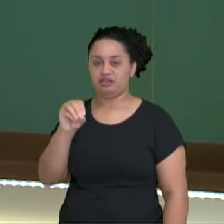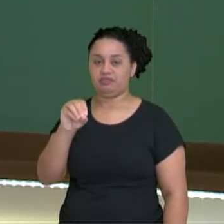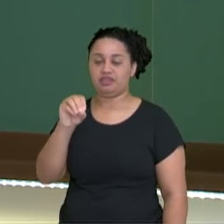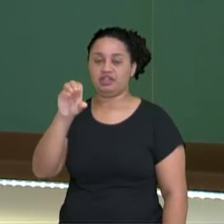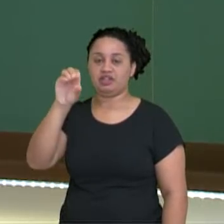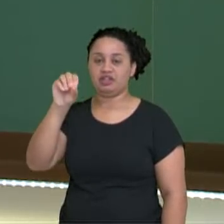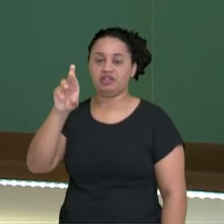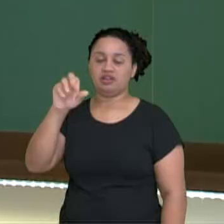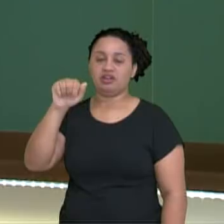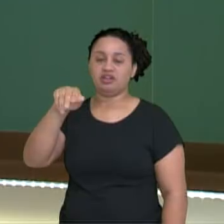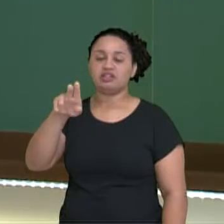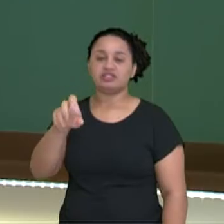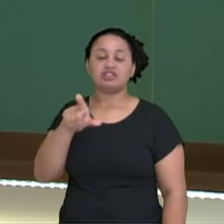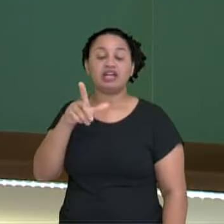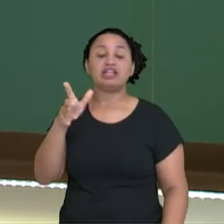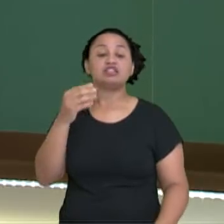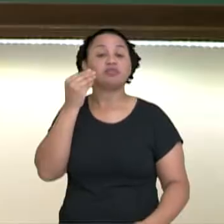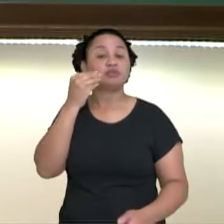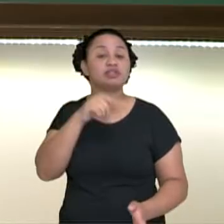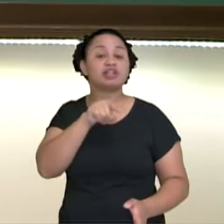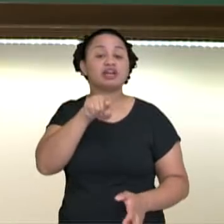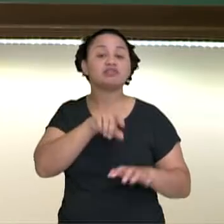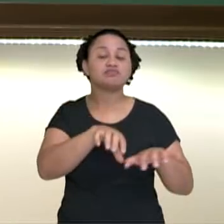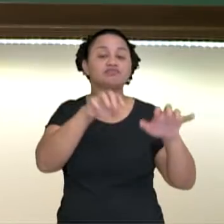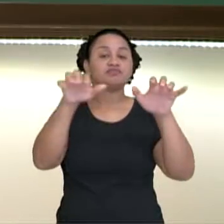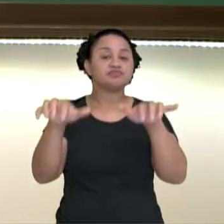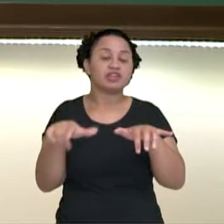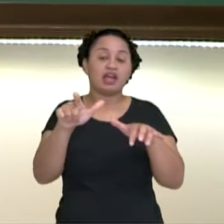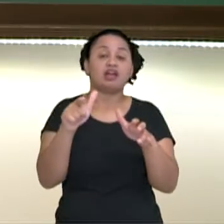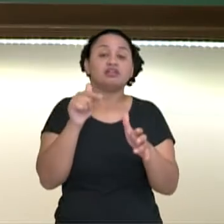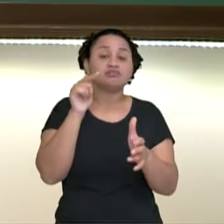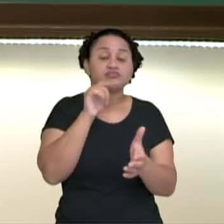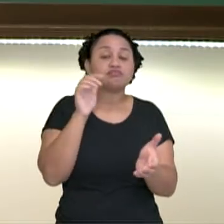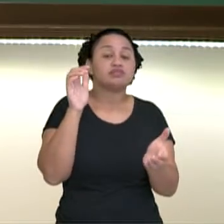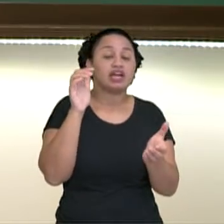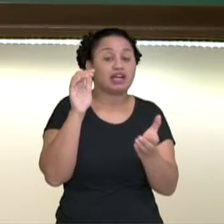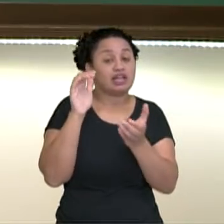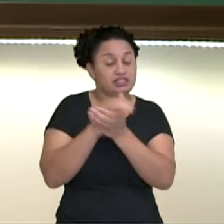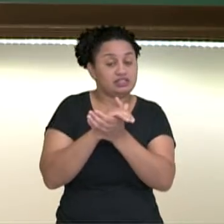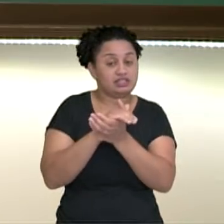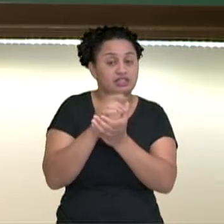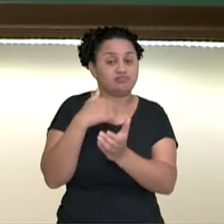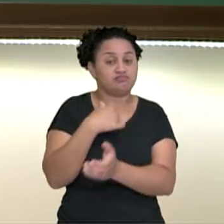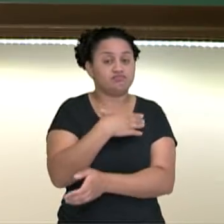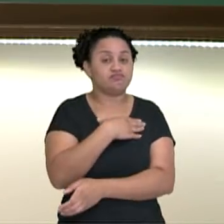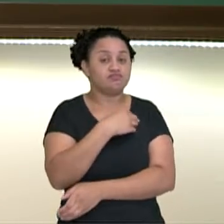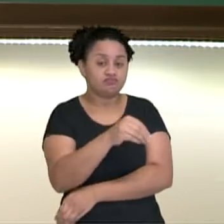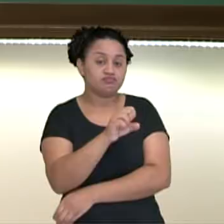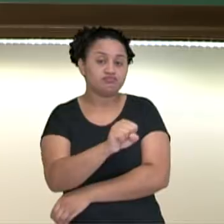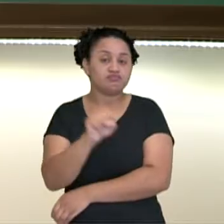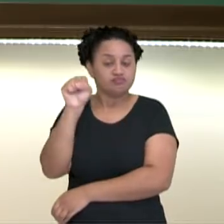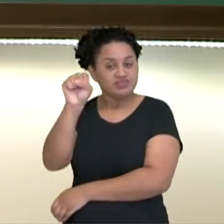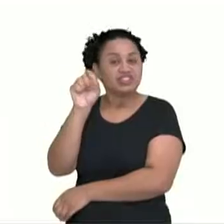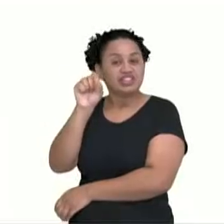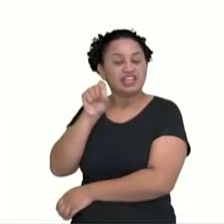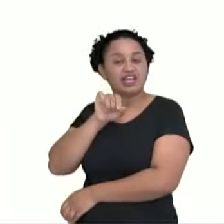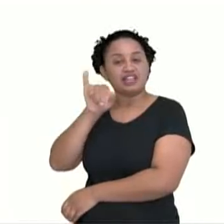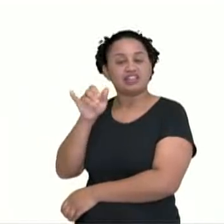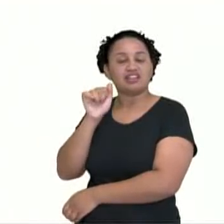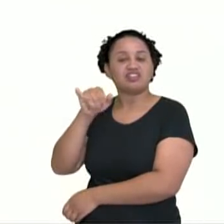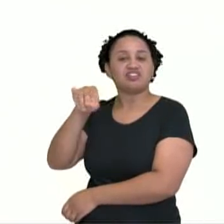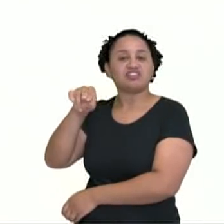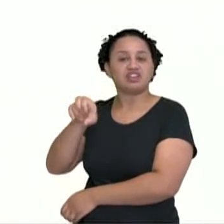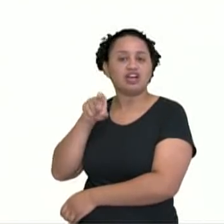trono. Guilherme de Orange, ele era casado com a filha protestante de Jaime